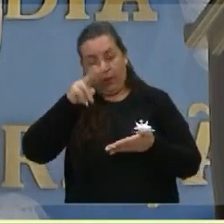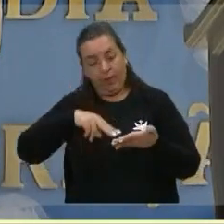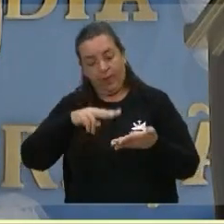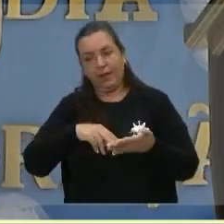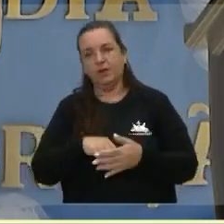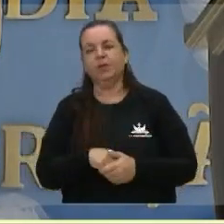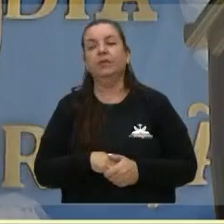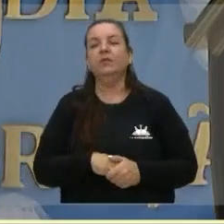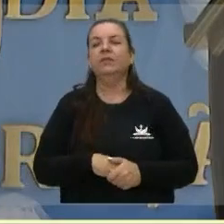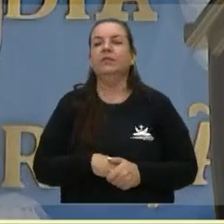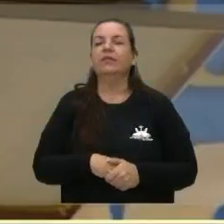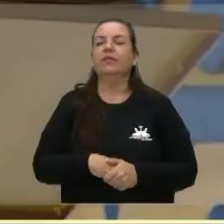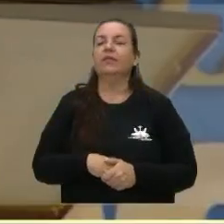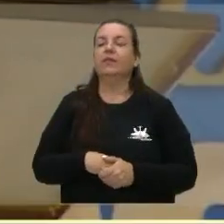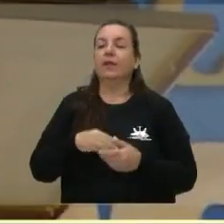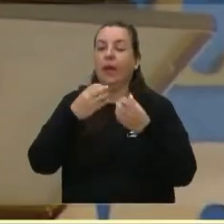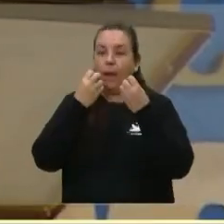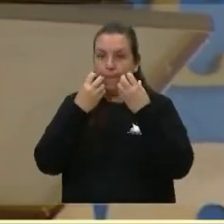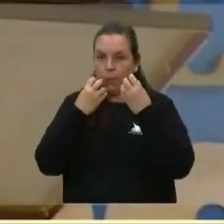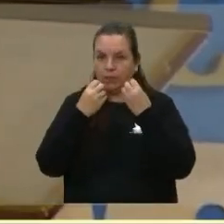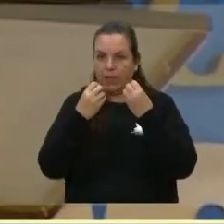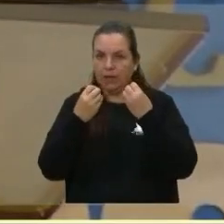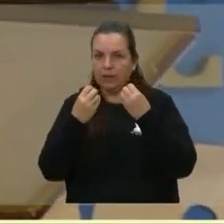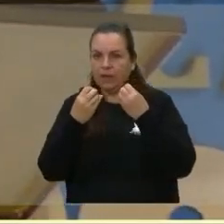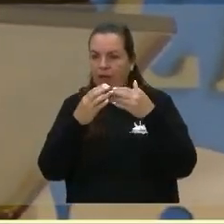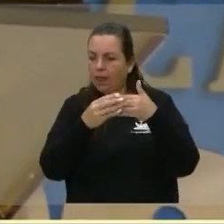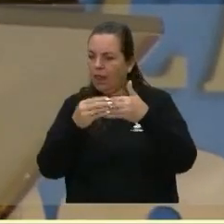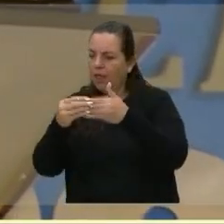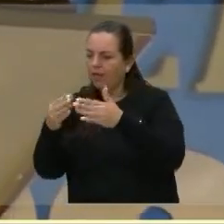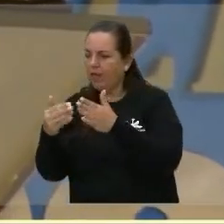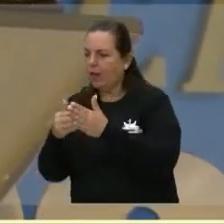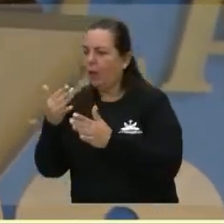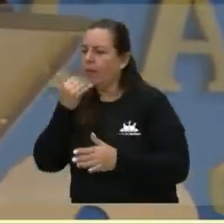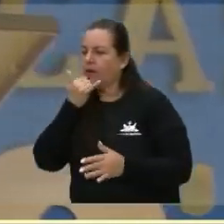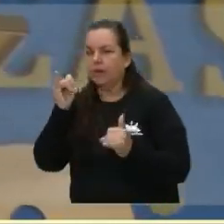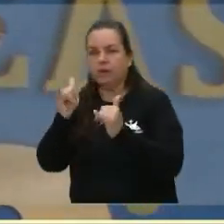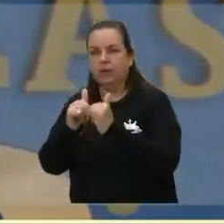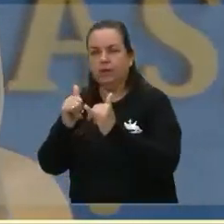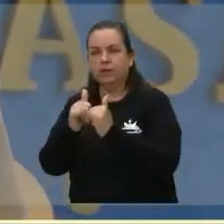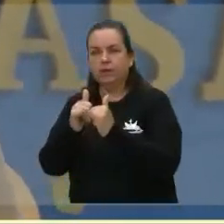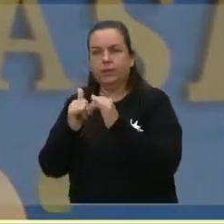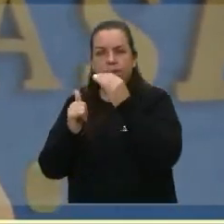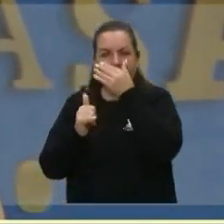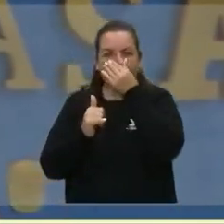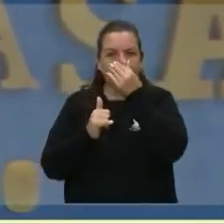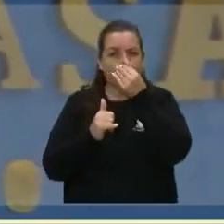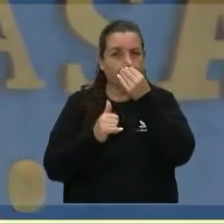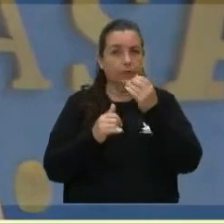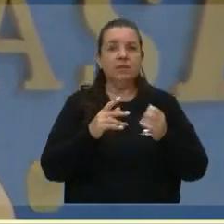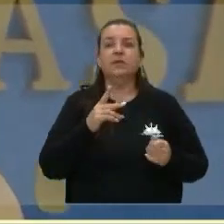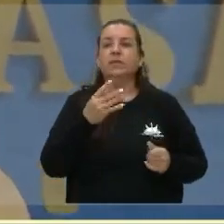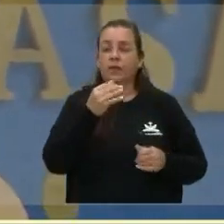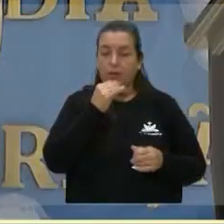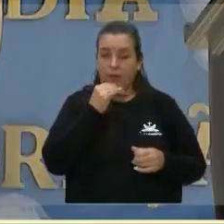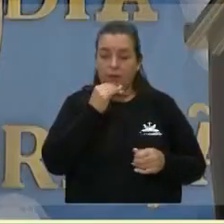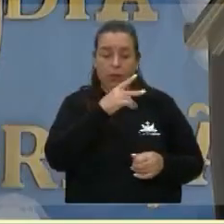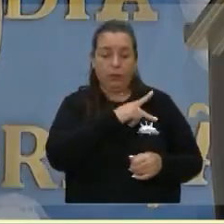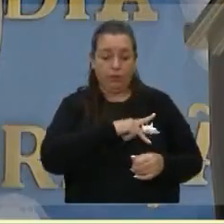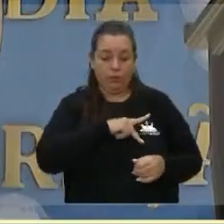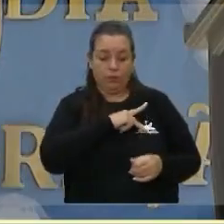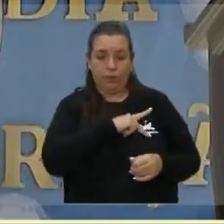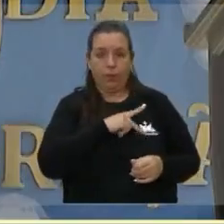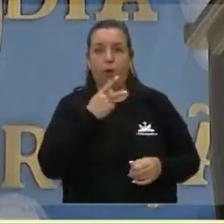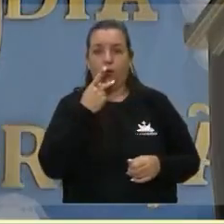A benignidade leva ao perdão. A exemplo, como disse o próprio Paulo, como Deus